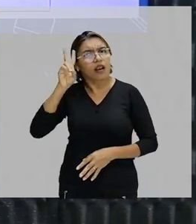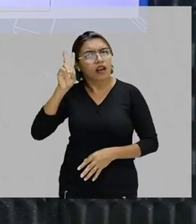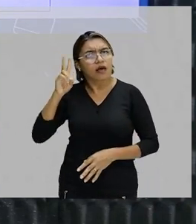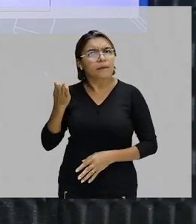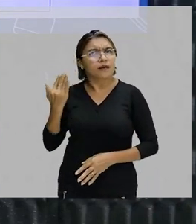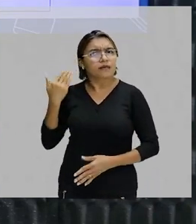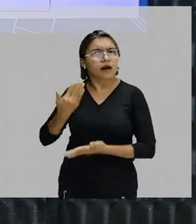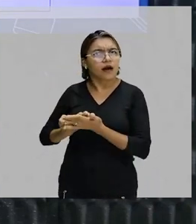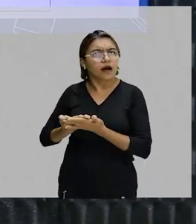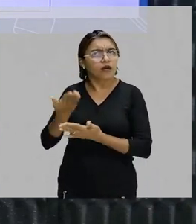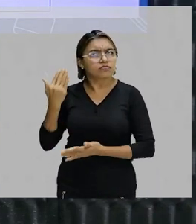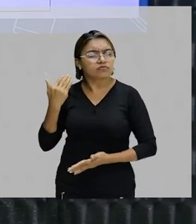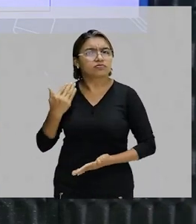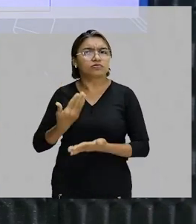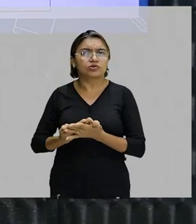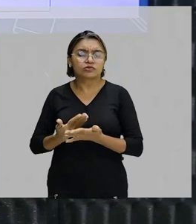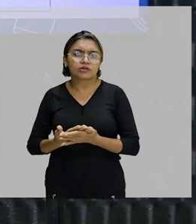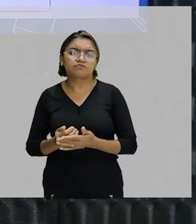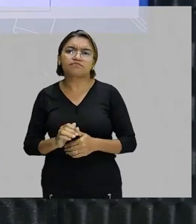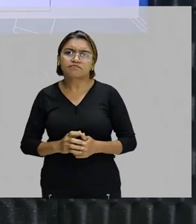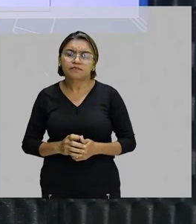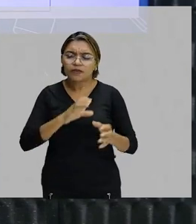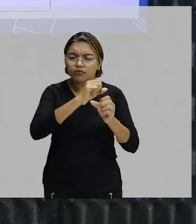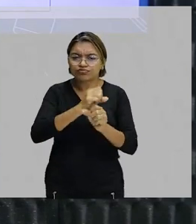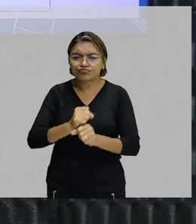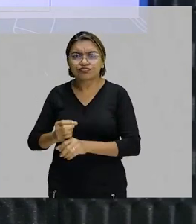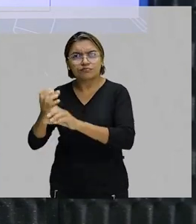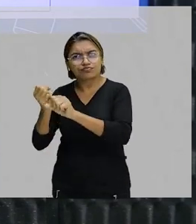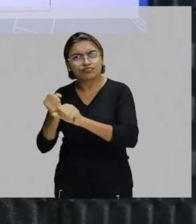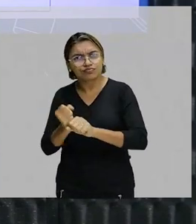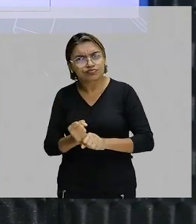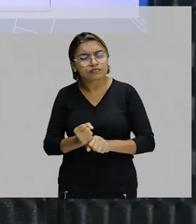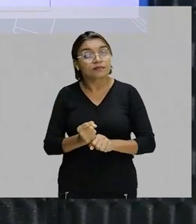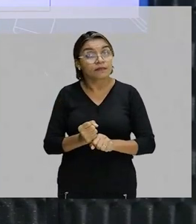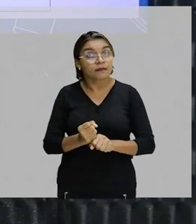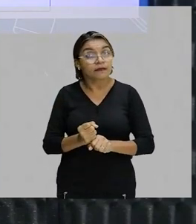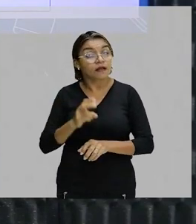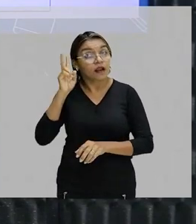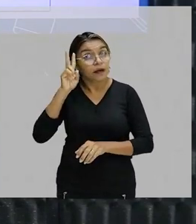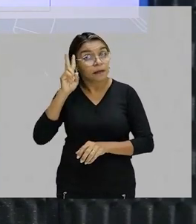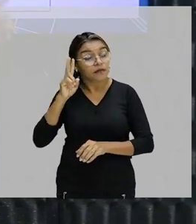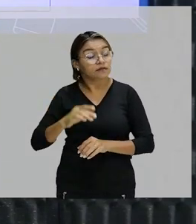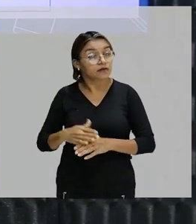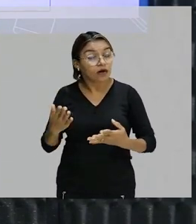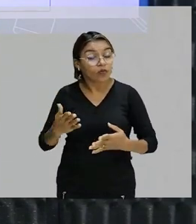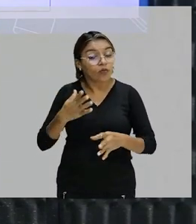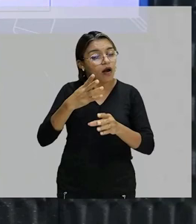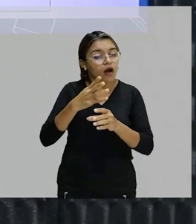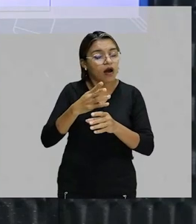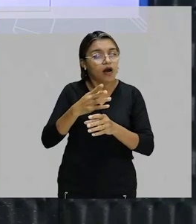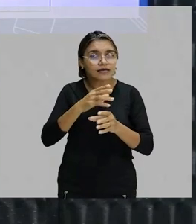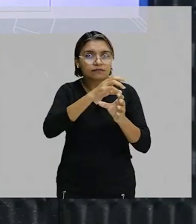termos equidistantes extremos meios lembra disso então Ó a soma dos